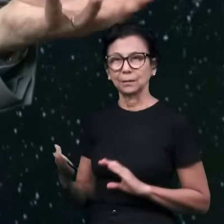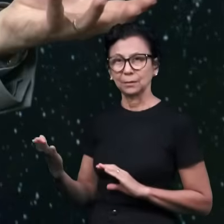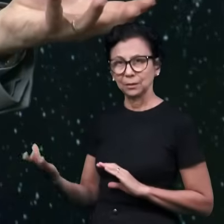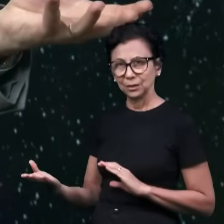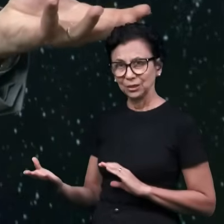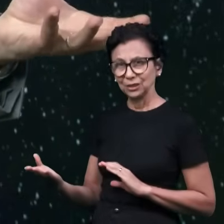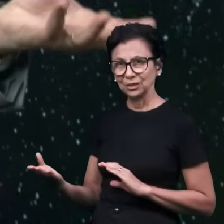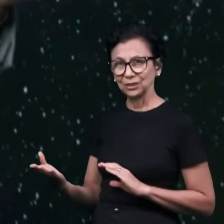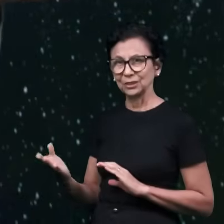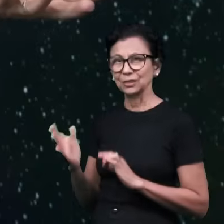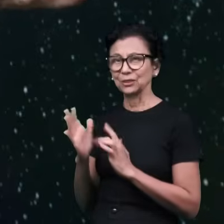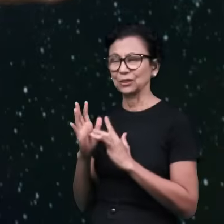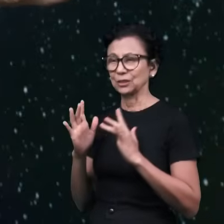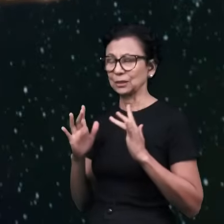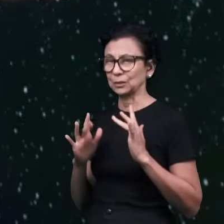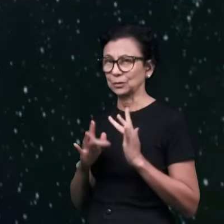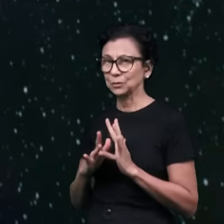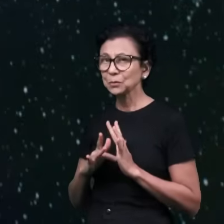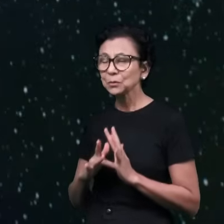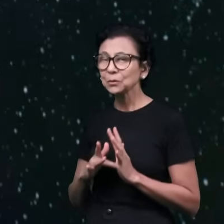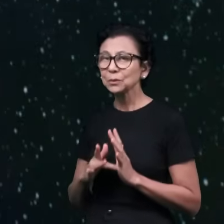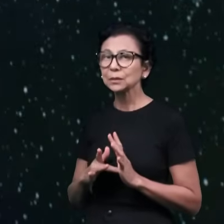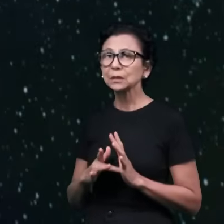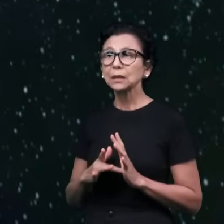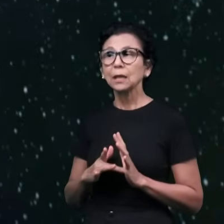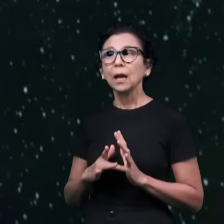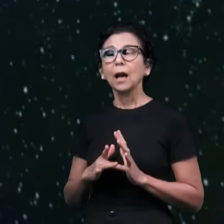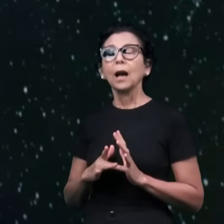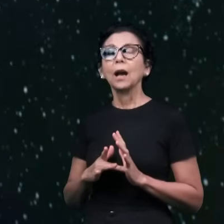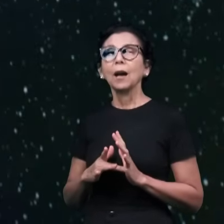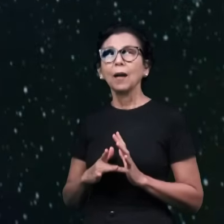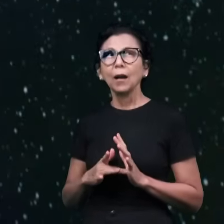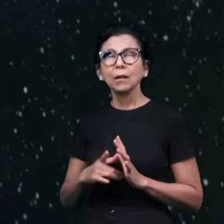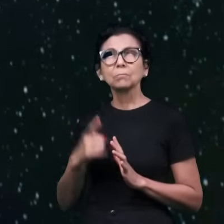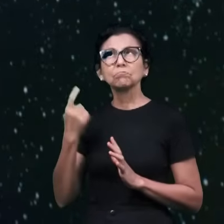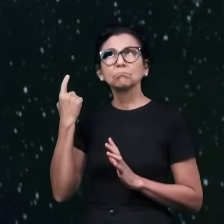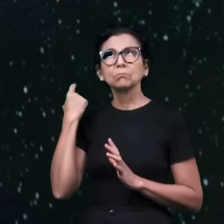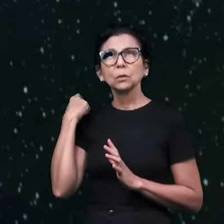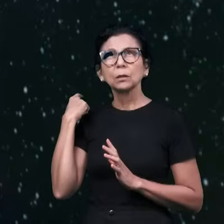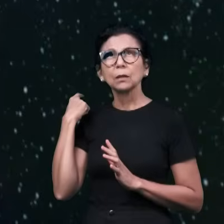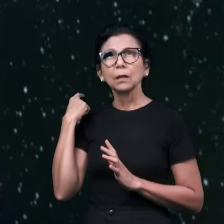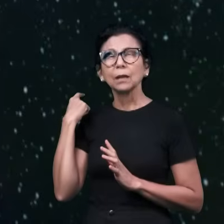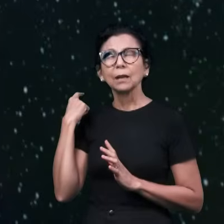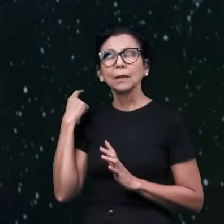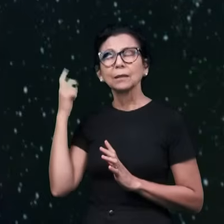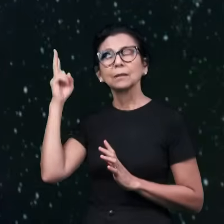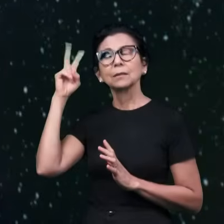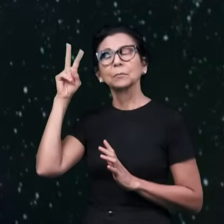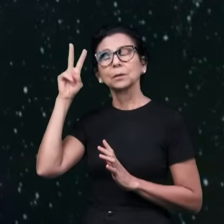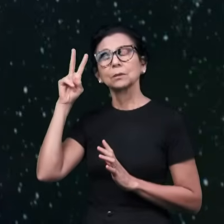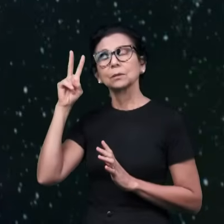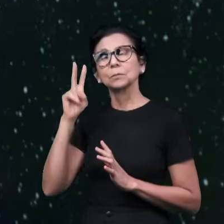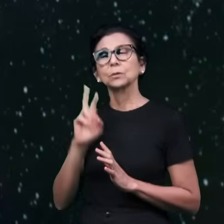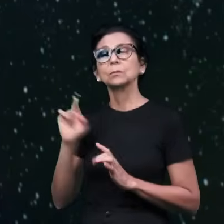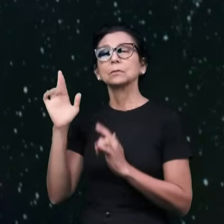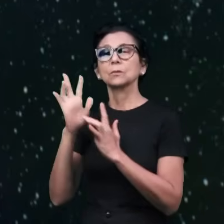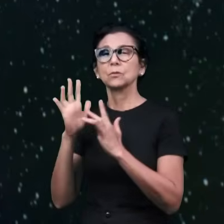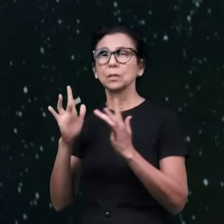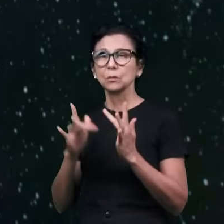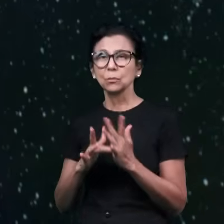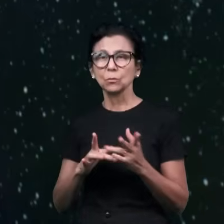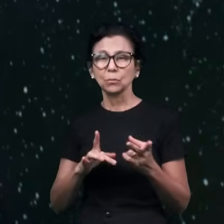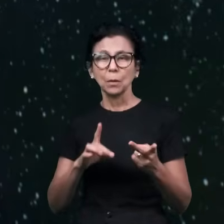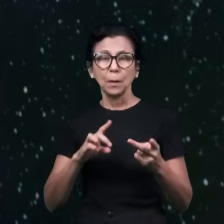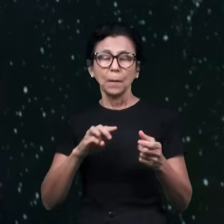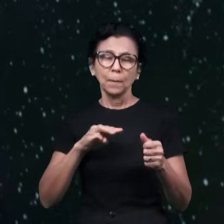títulos gloriosos, tudo nos remete ao Senhor Jesus, ao seu ministério,